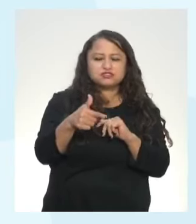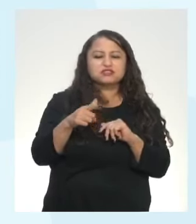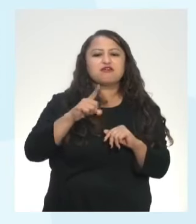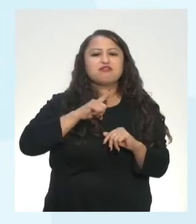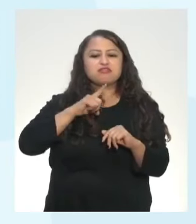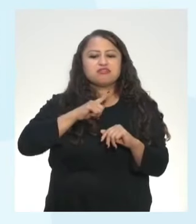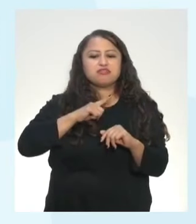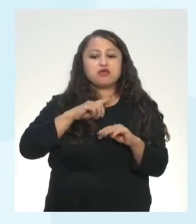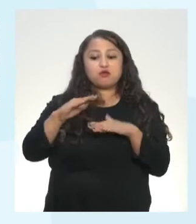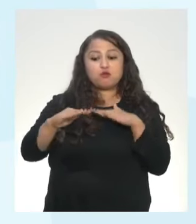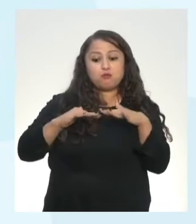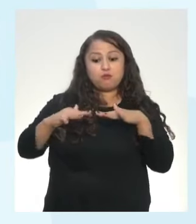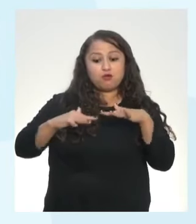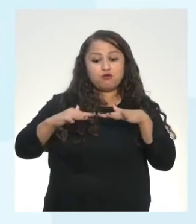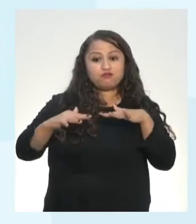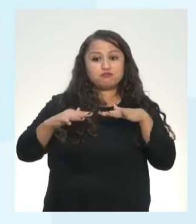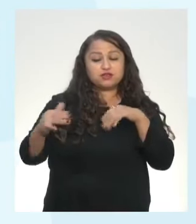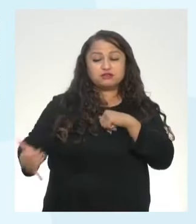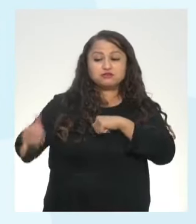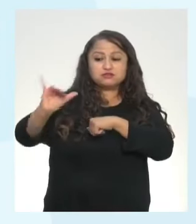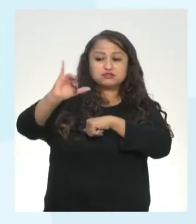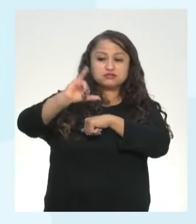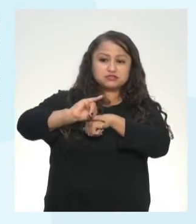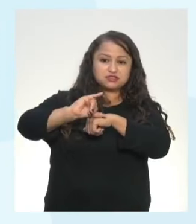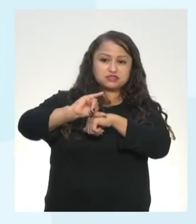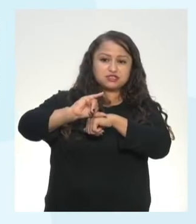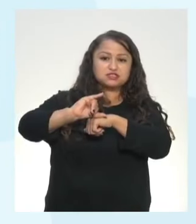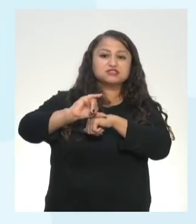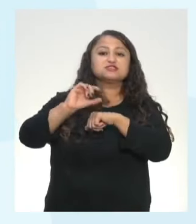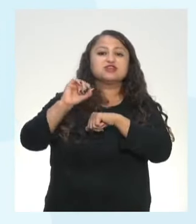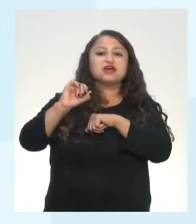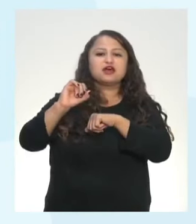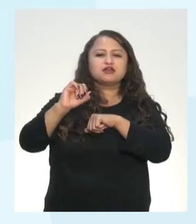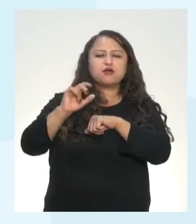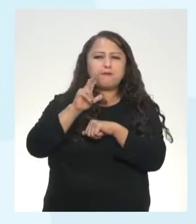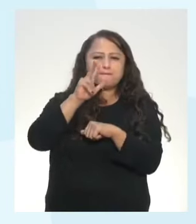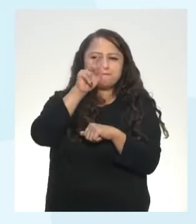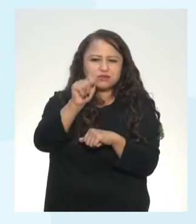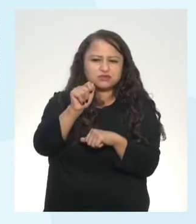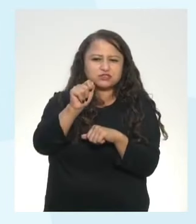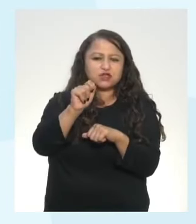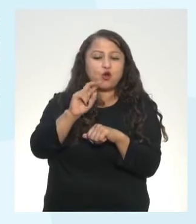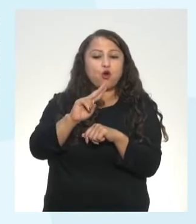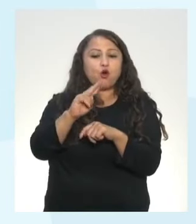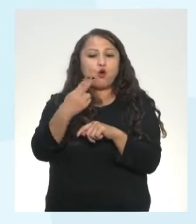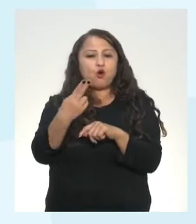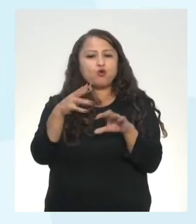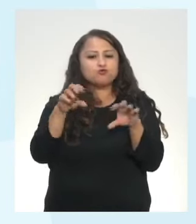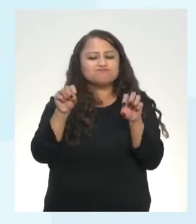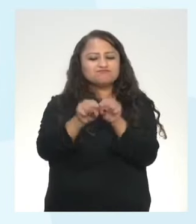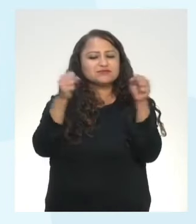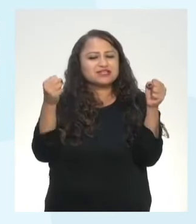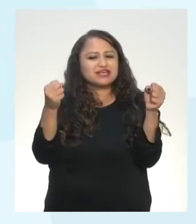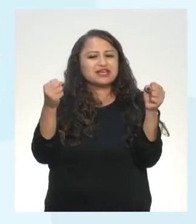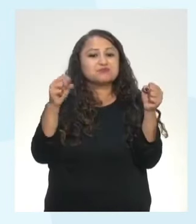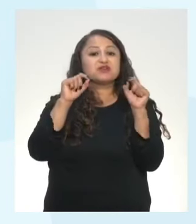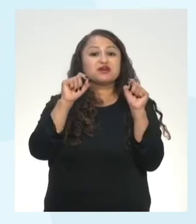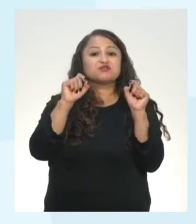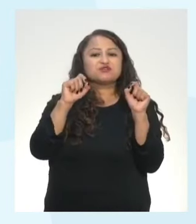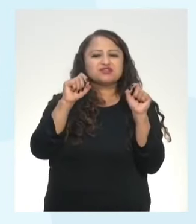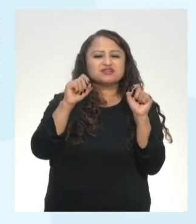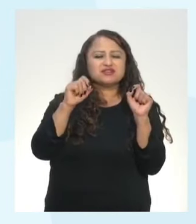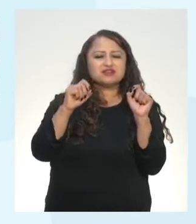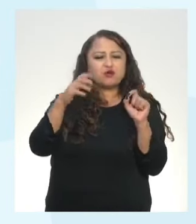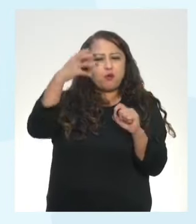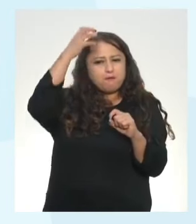movimento para tentar centralizar esse poder, ou pelo menos desfragmentar, unificar esse poder